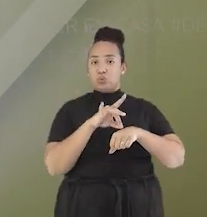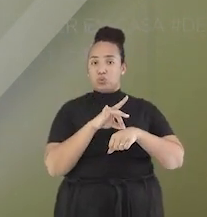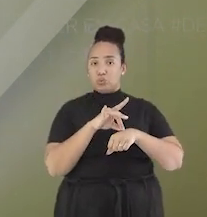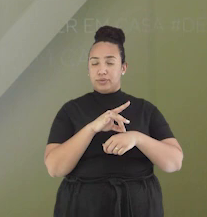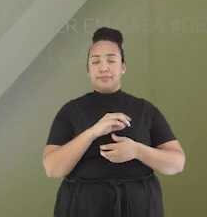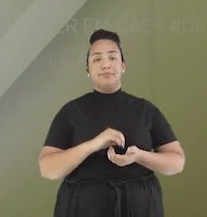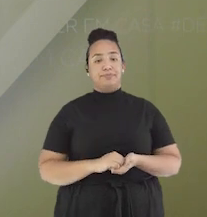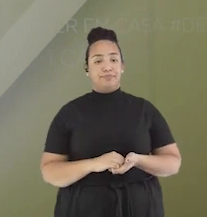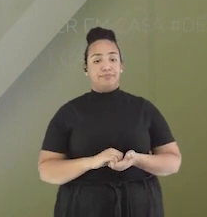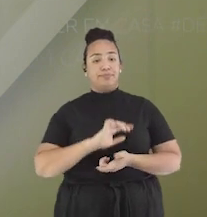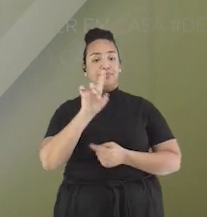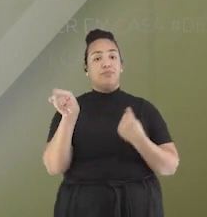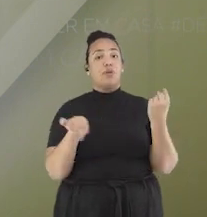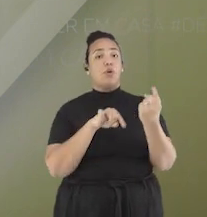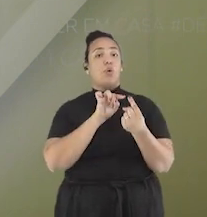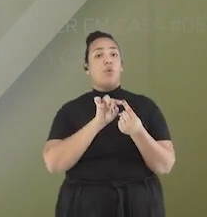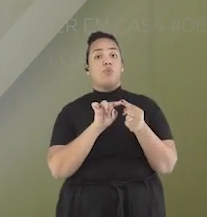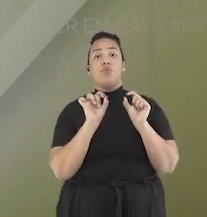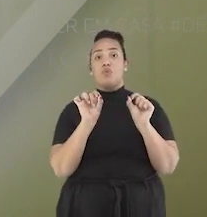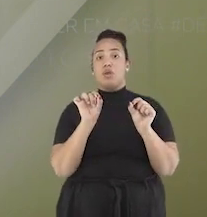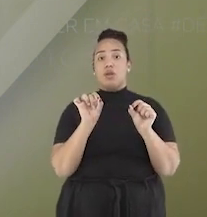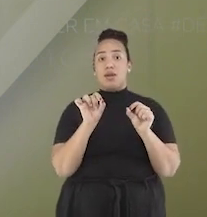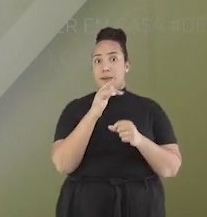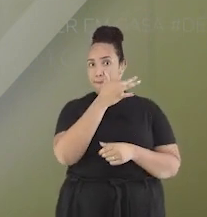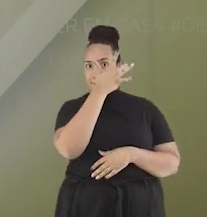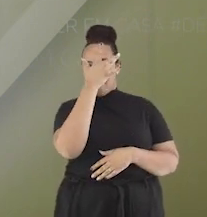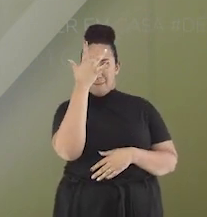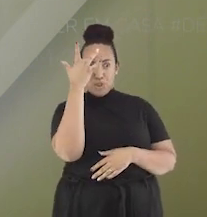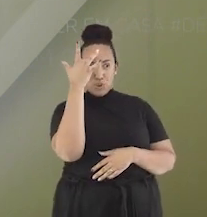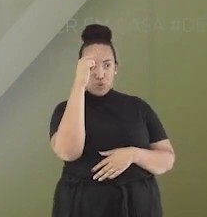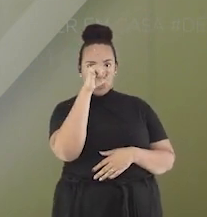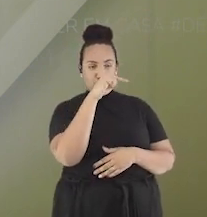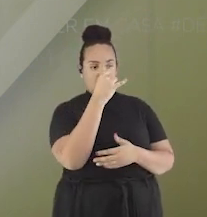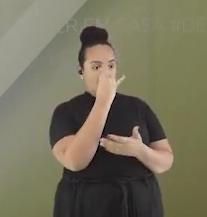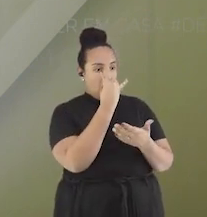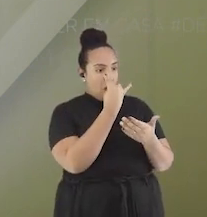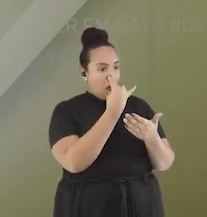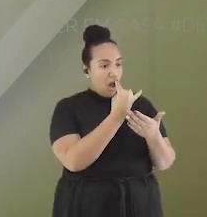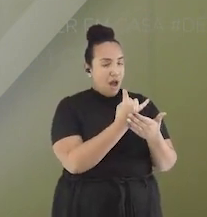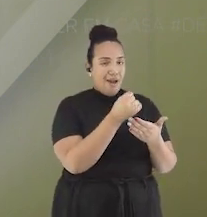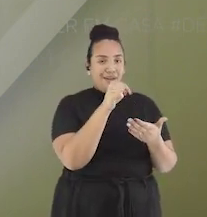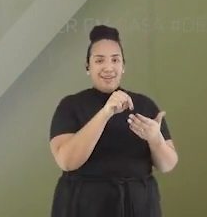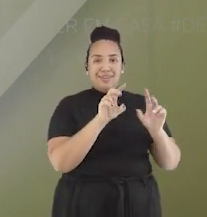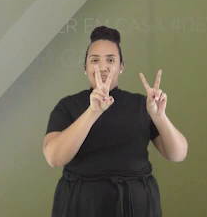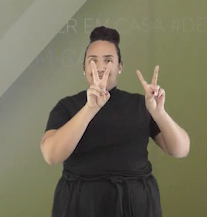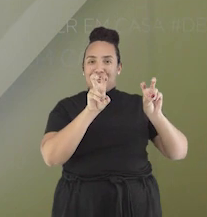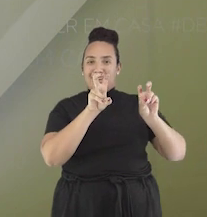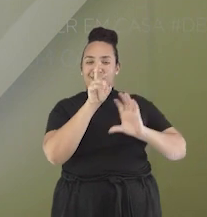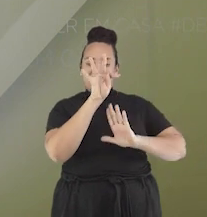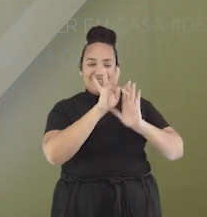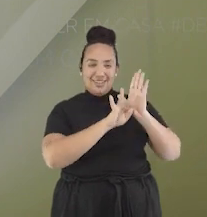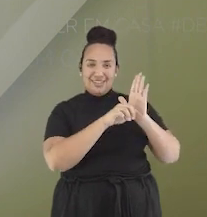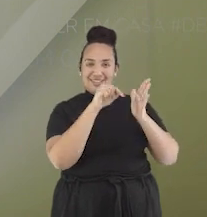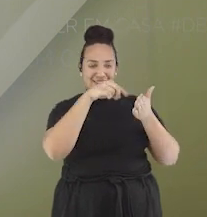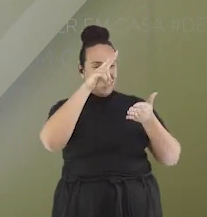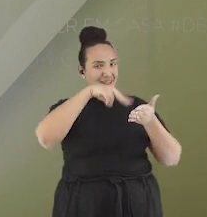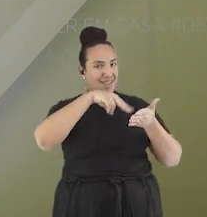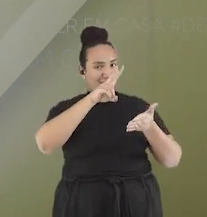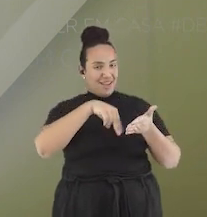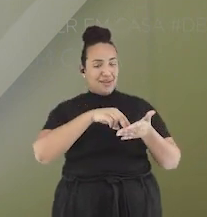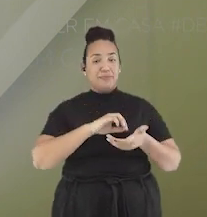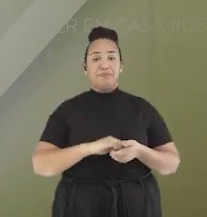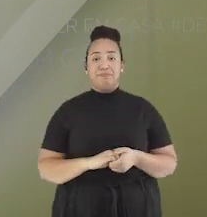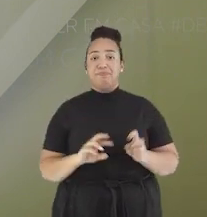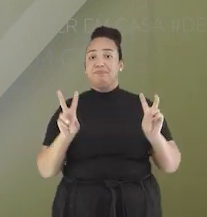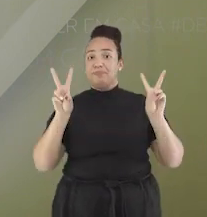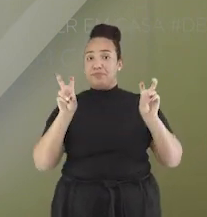e em caixa alta. O objetivo do escritor é chamar a atenção do leitor para o título ao fazer a leitura